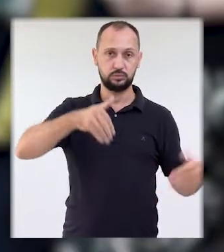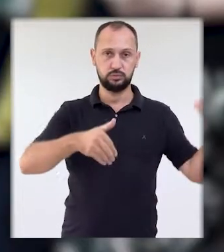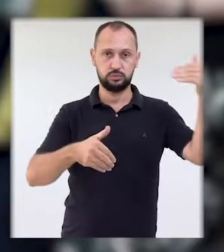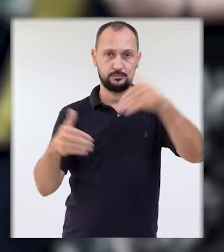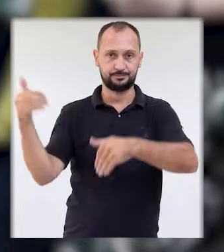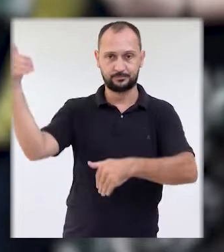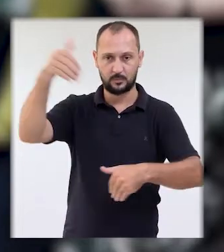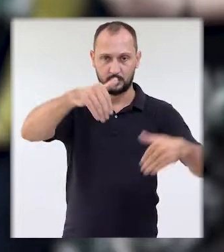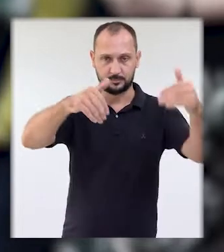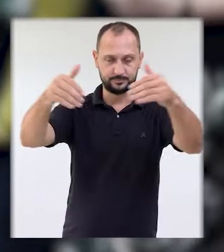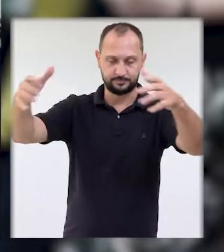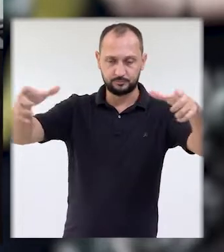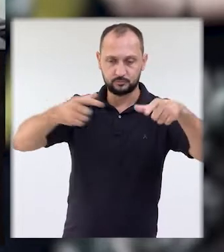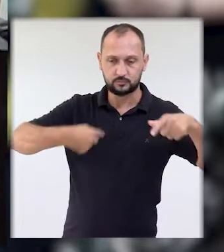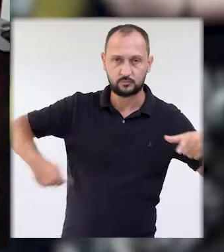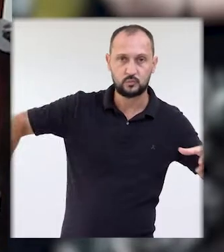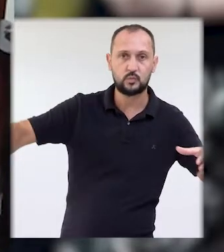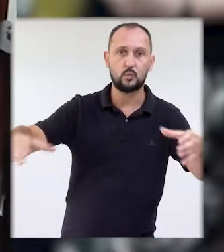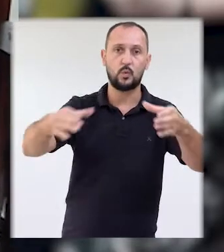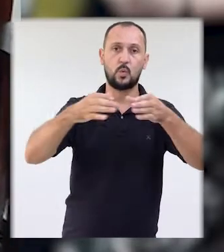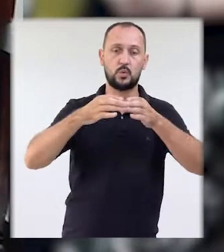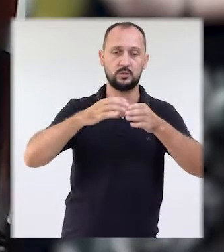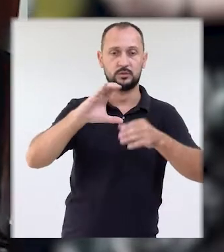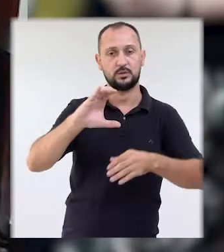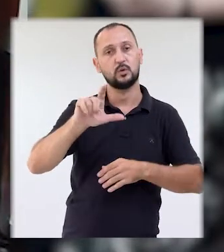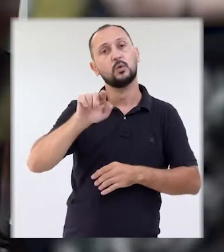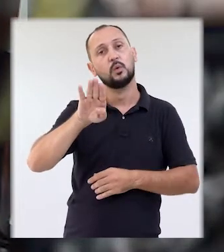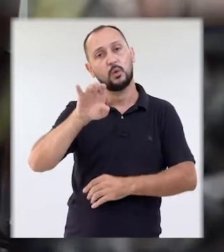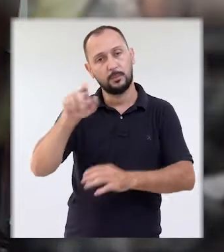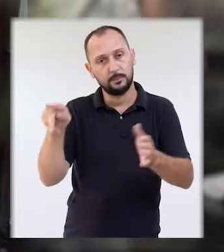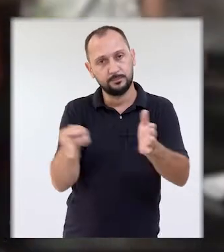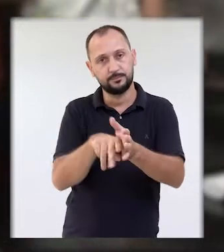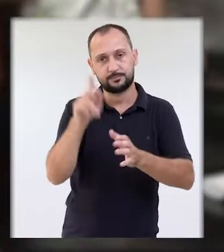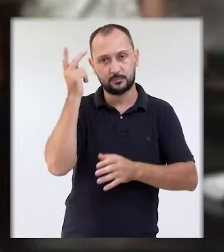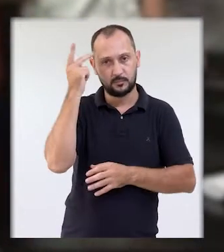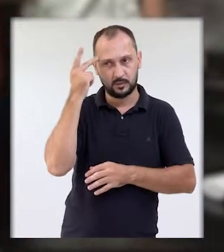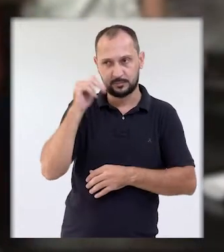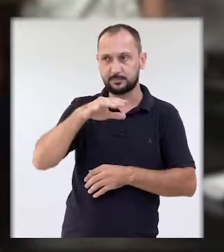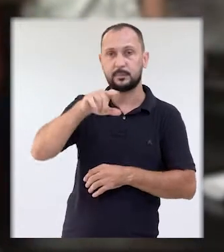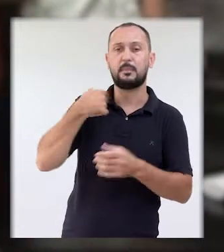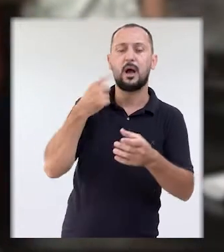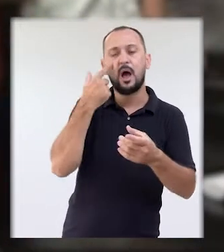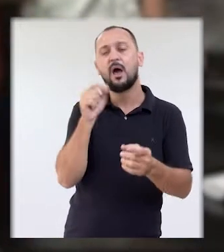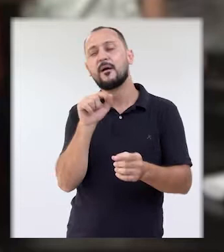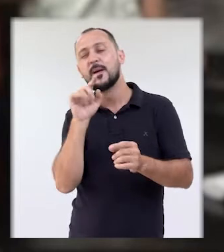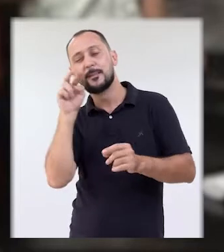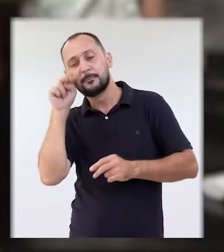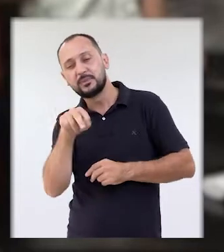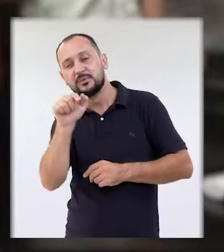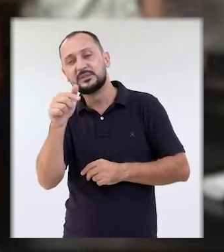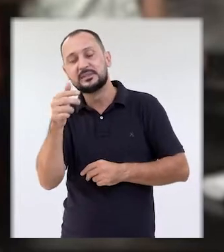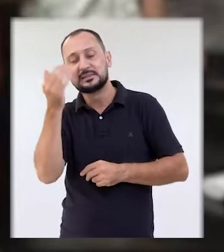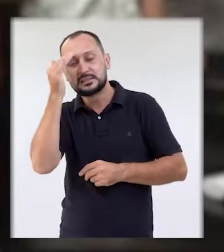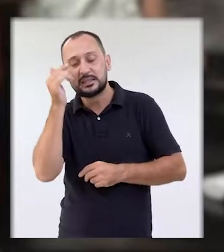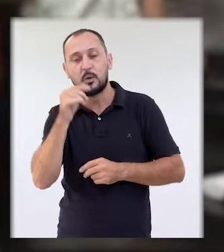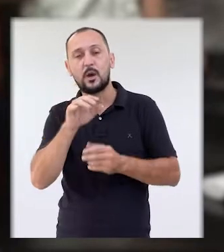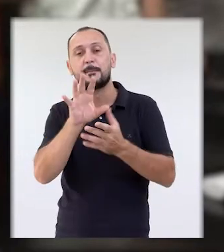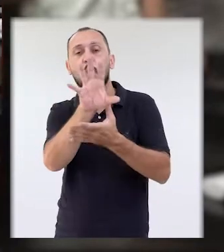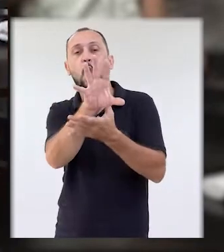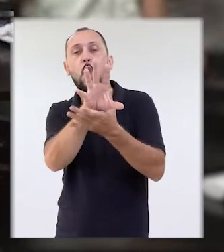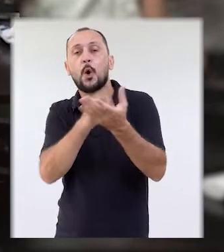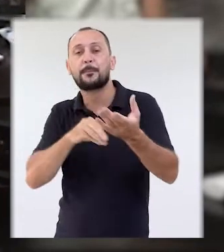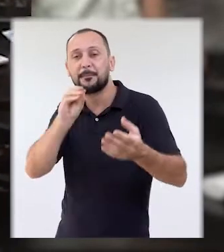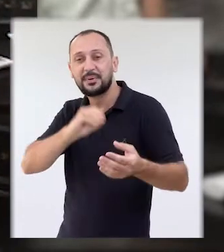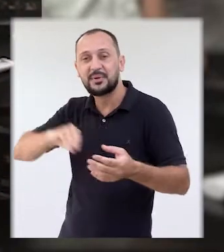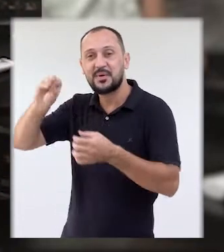entrando em contato com esse clube de São Paulo para levar para a sua cidade. Então, foi se